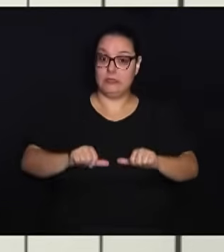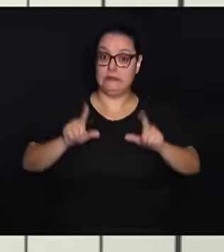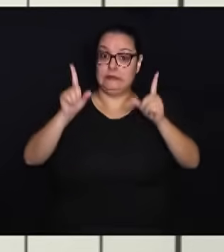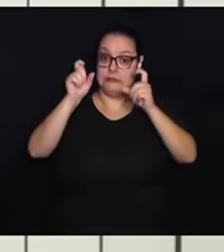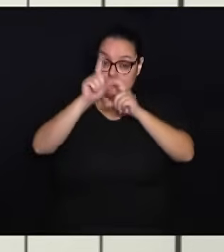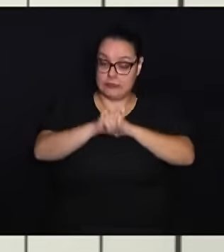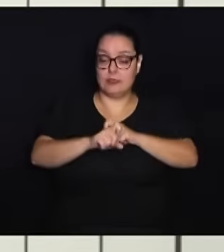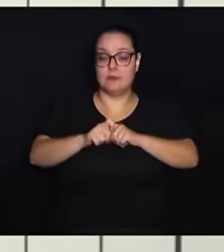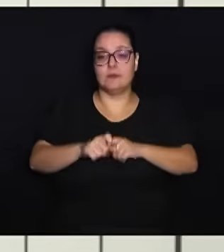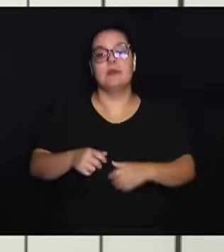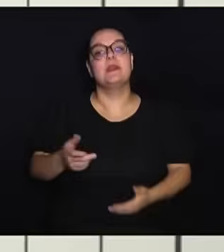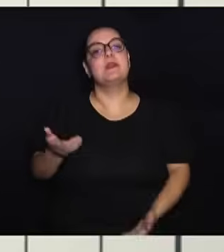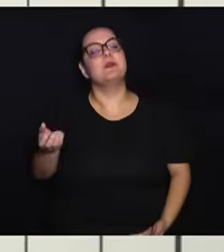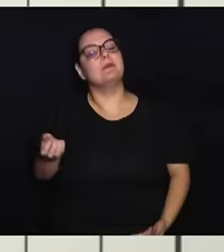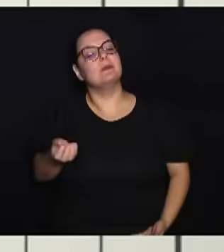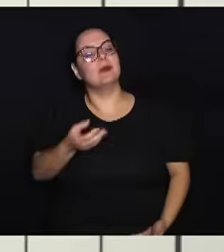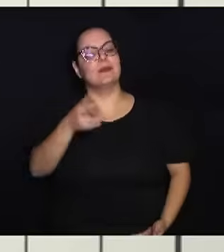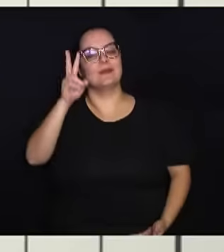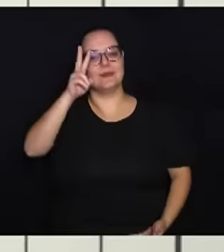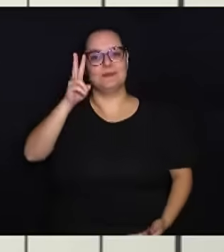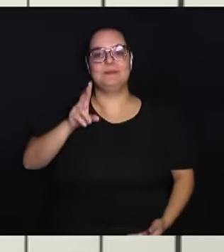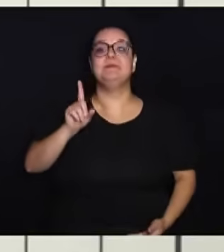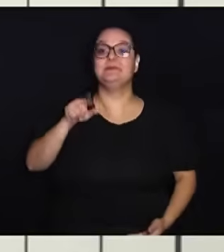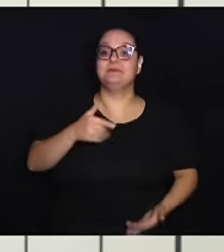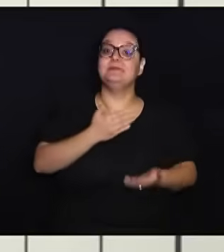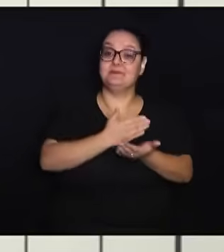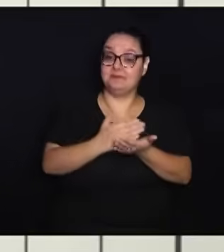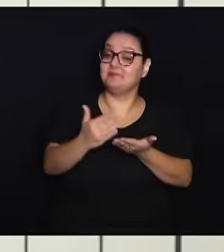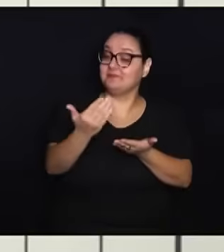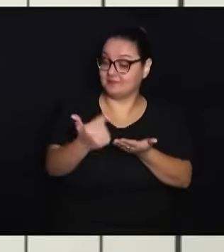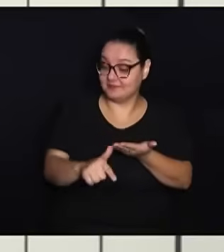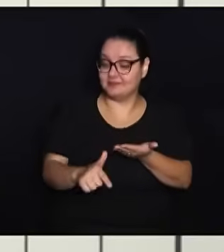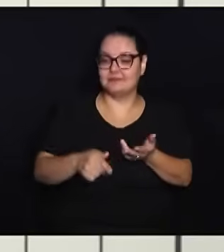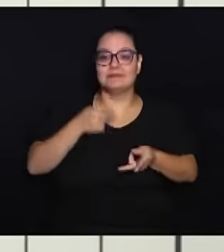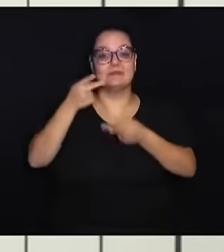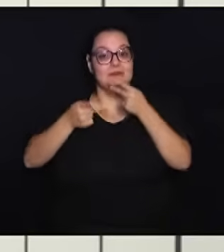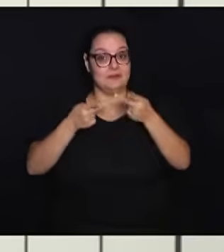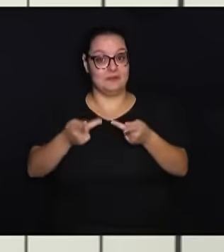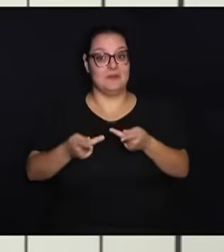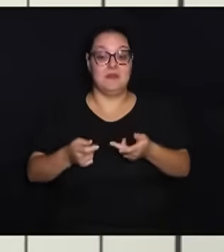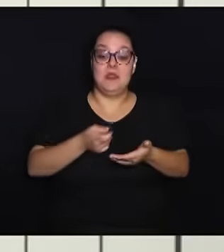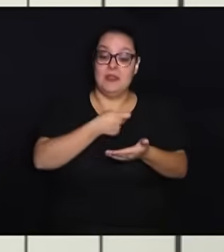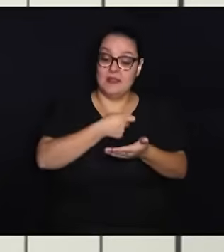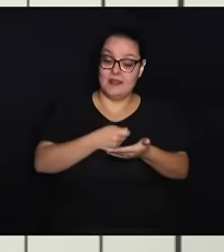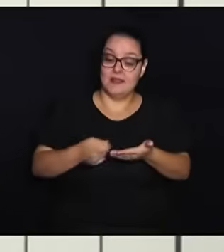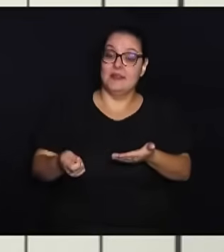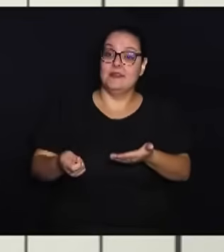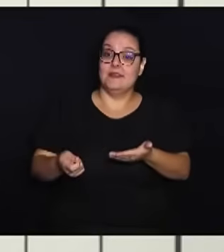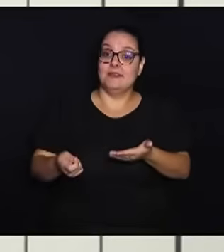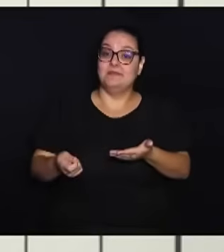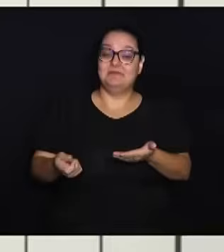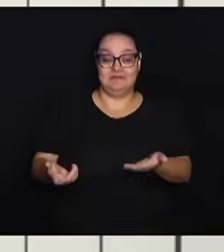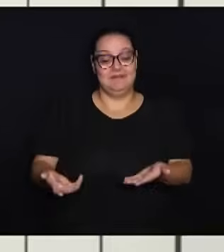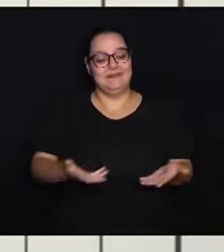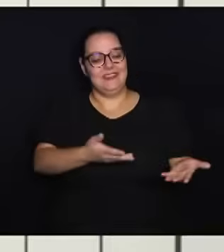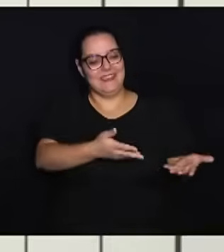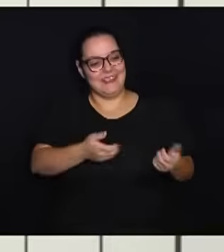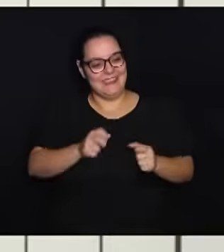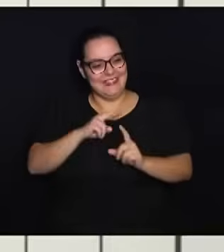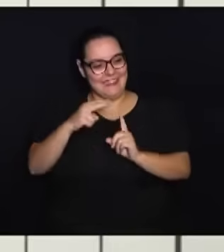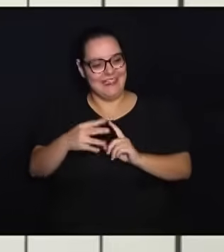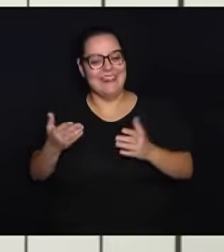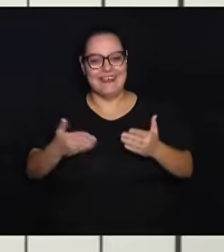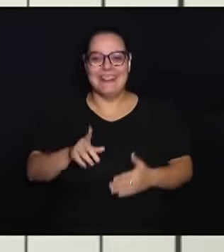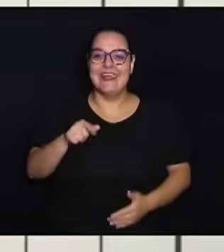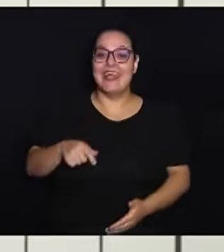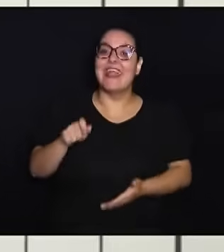uma nova história é recomeçar. E falando em escrever, o nosso convidado do Ponto de Vista hoje